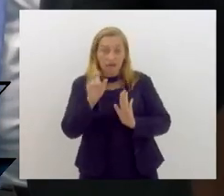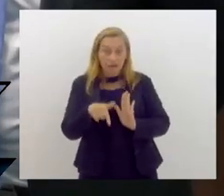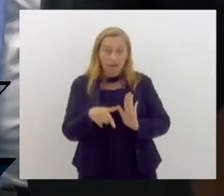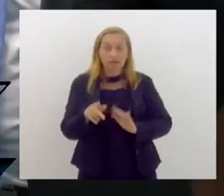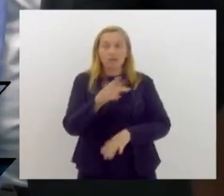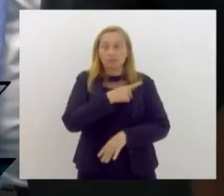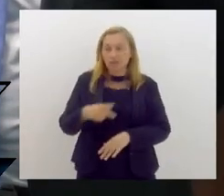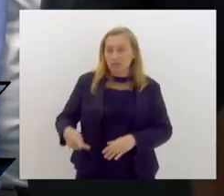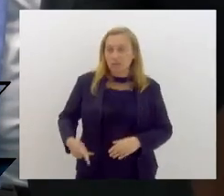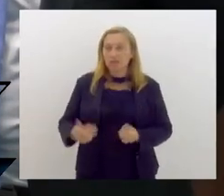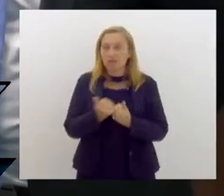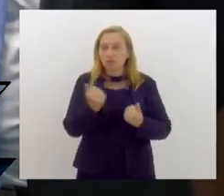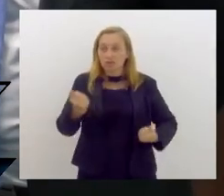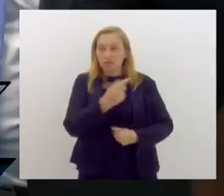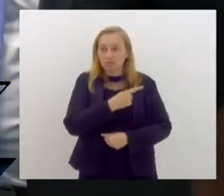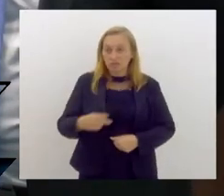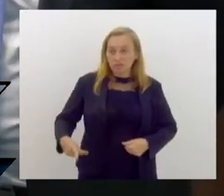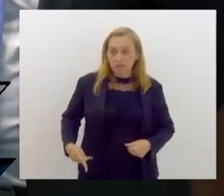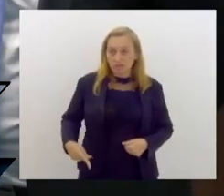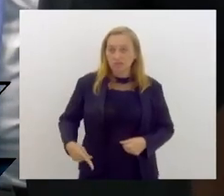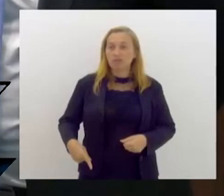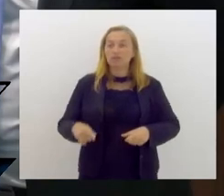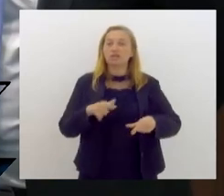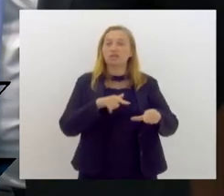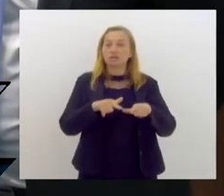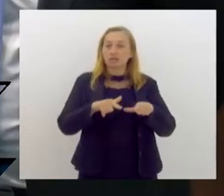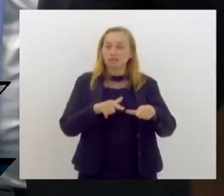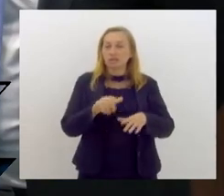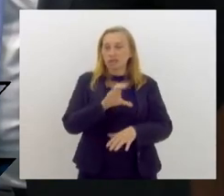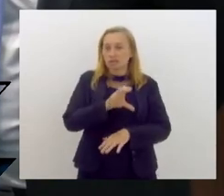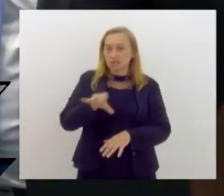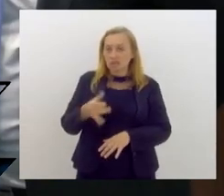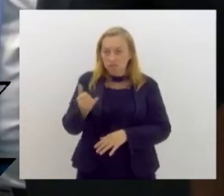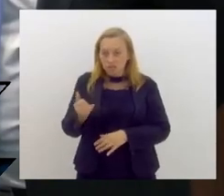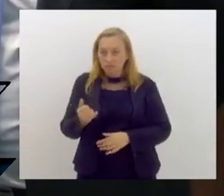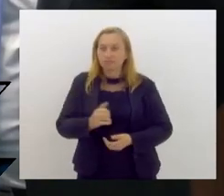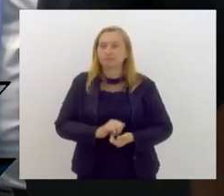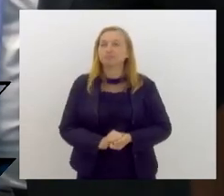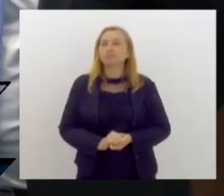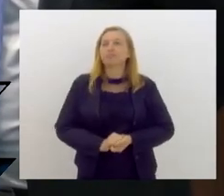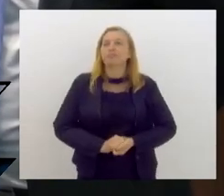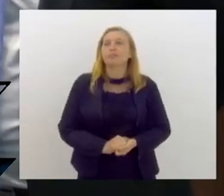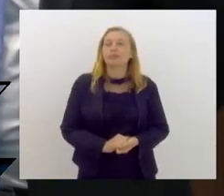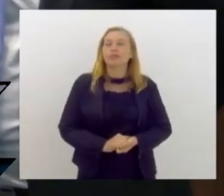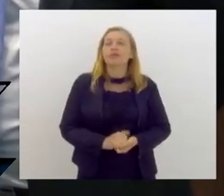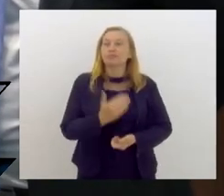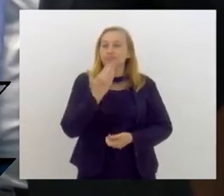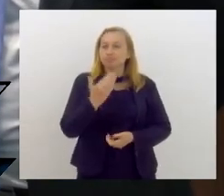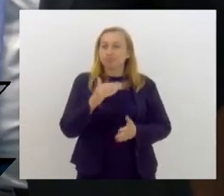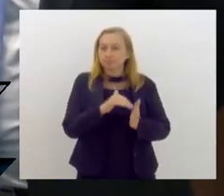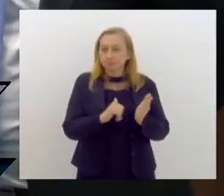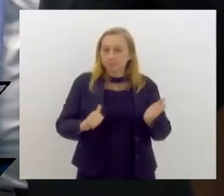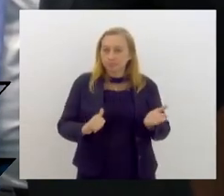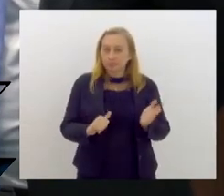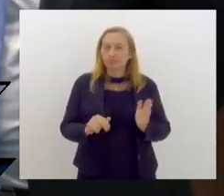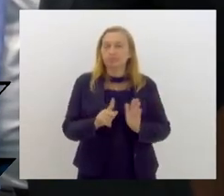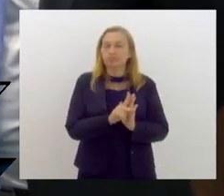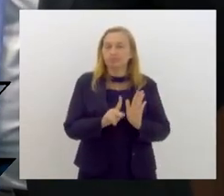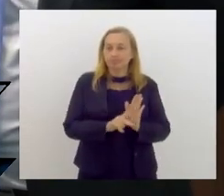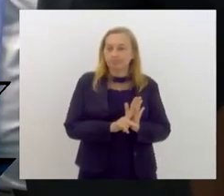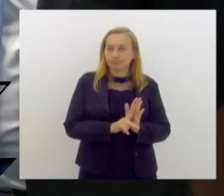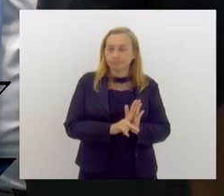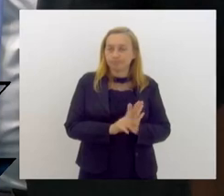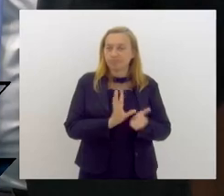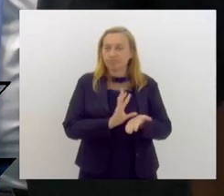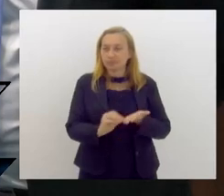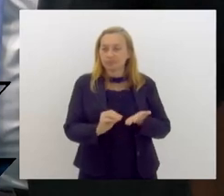o vice-presidente que estava presidindo os trabalhos da CCJ no âmbito da lavratura do parecer, pedir a retirada do projeto em pauta, não só da